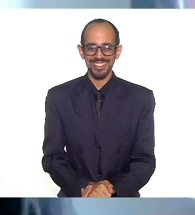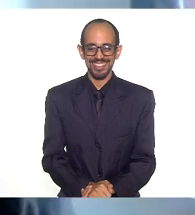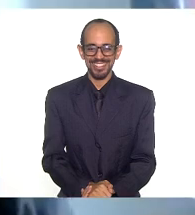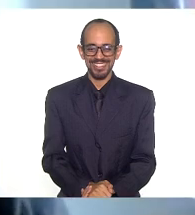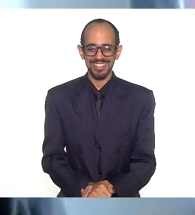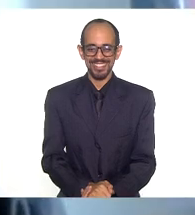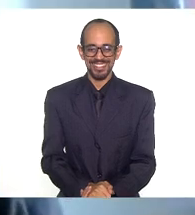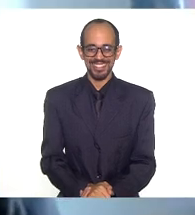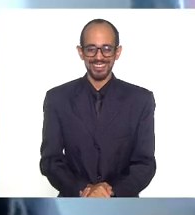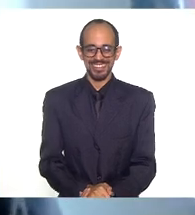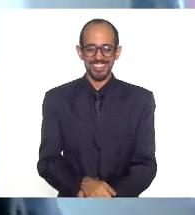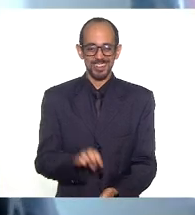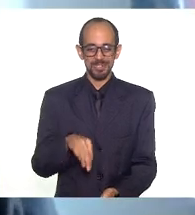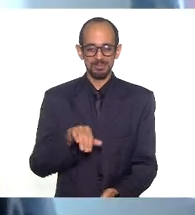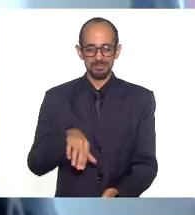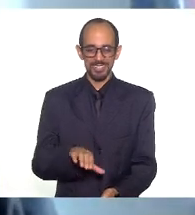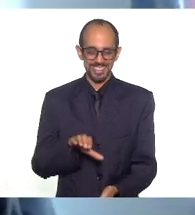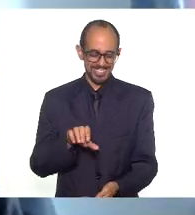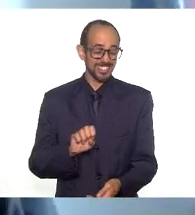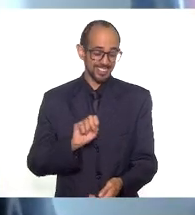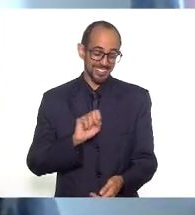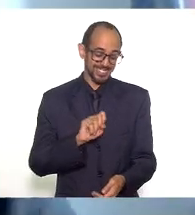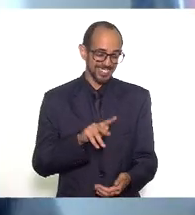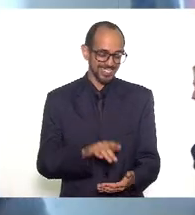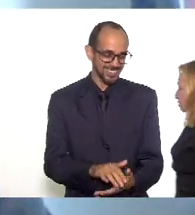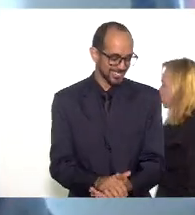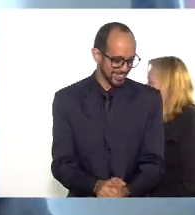Sabe, Luiz Paulo. Ok.